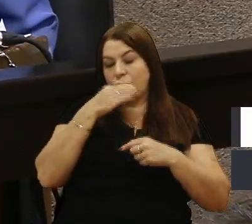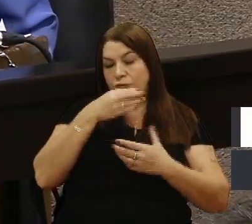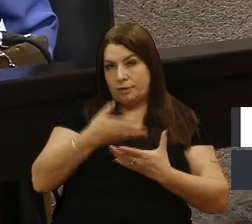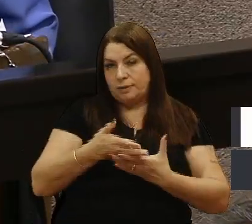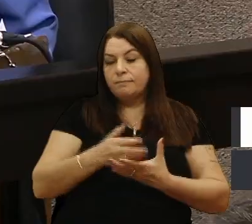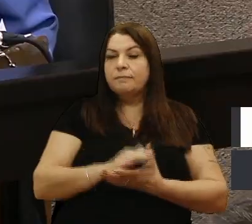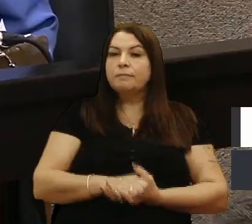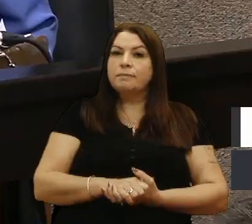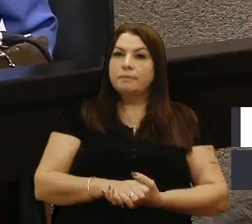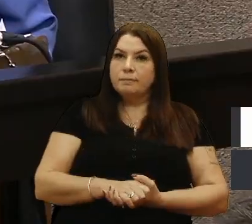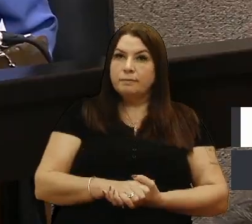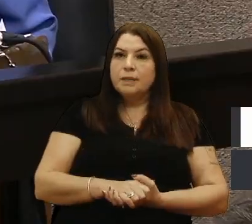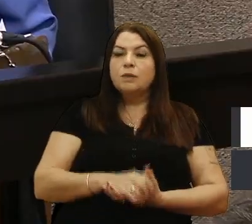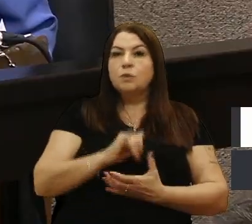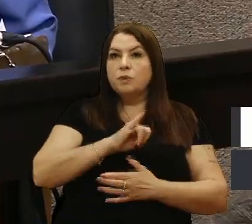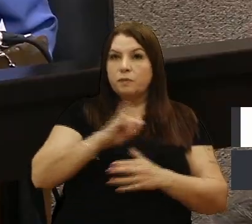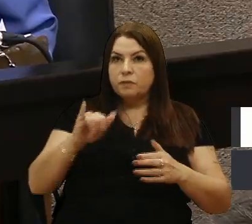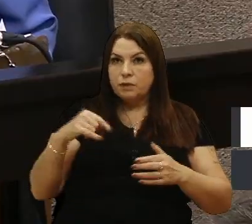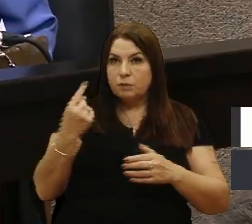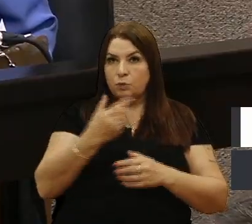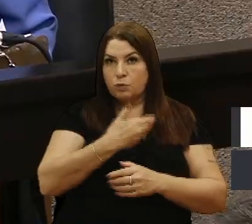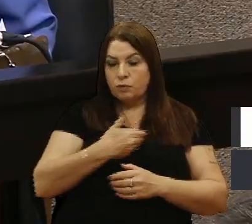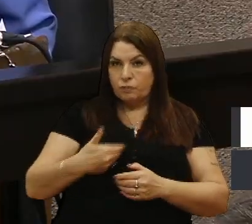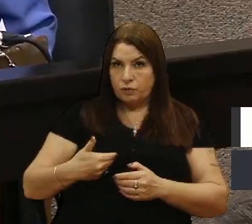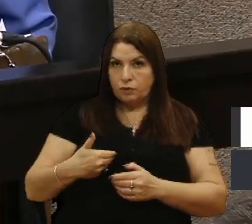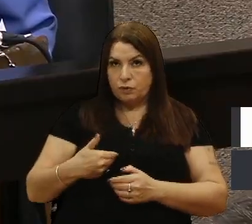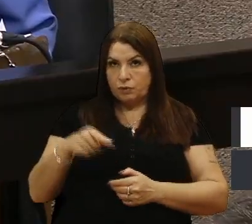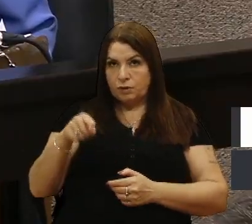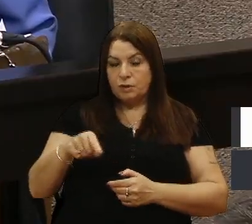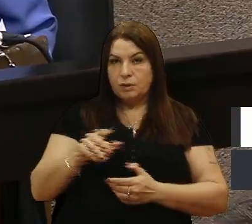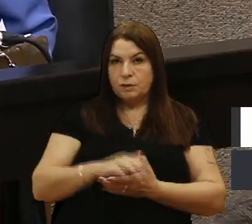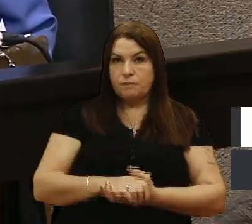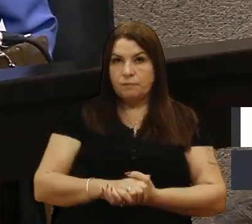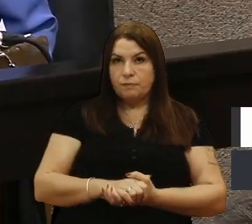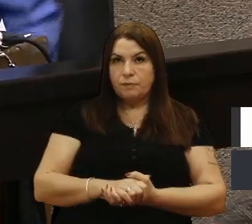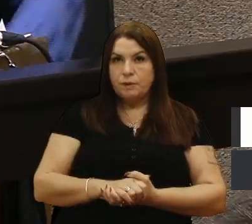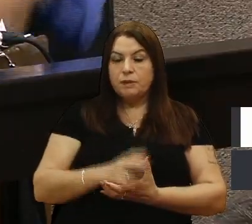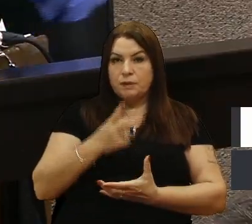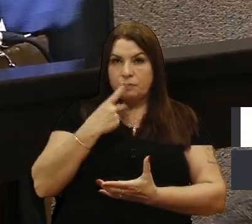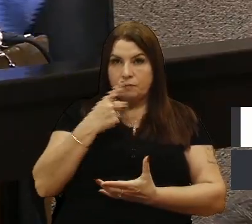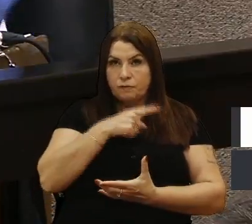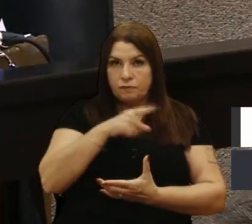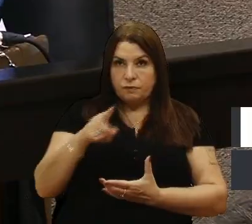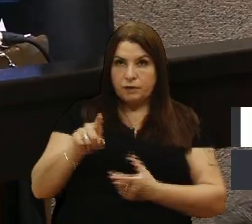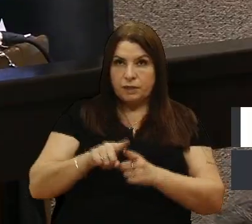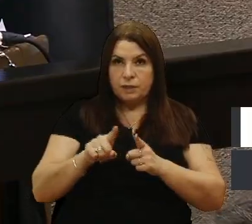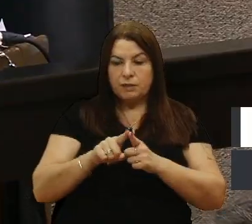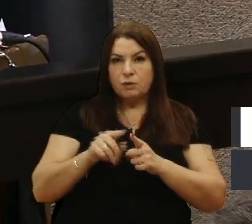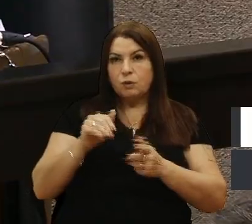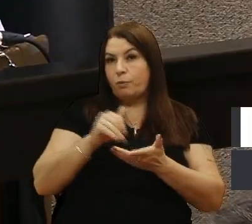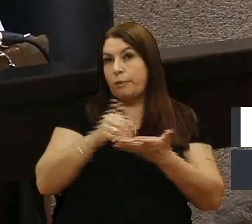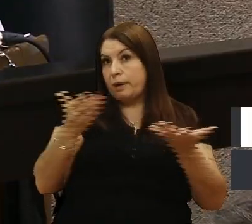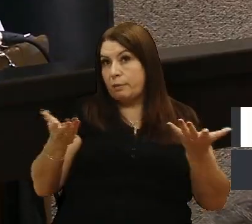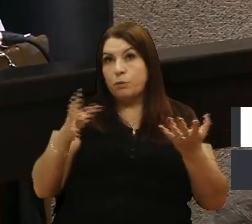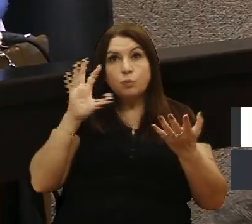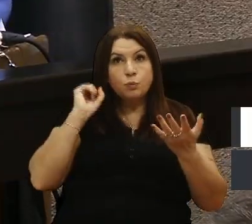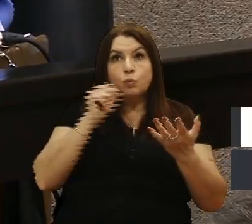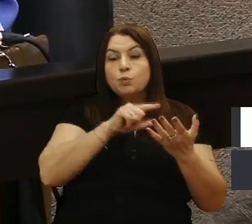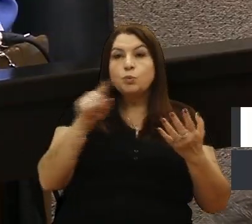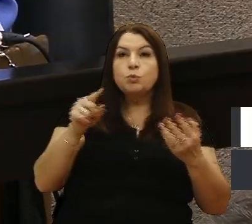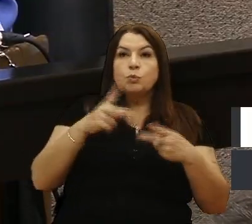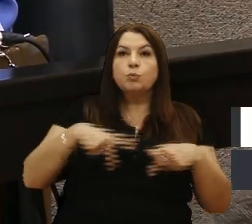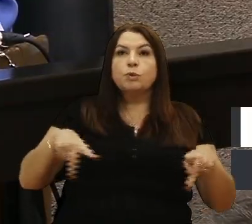Então, o recado que fica ao governador é que quando se manifeste em questões assim, no mínimo, escute a